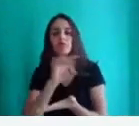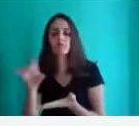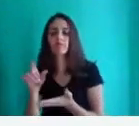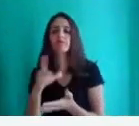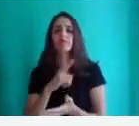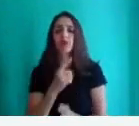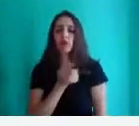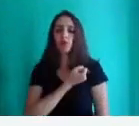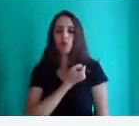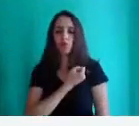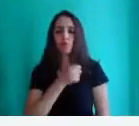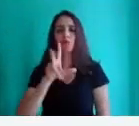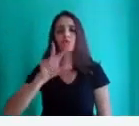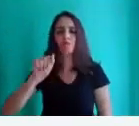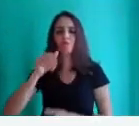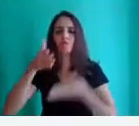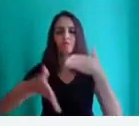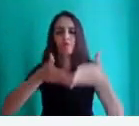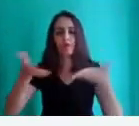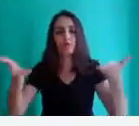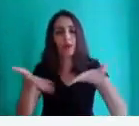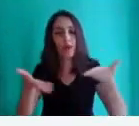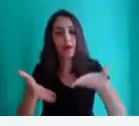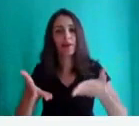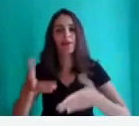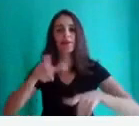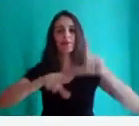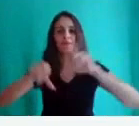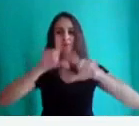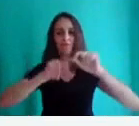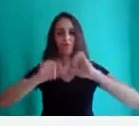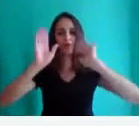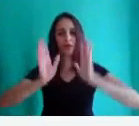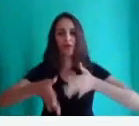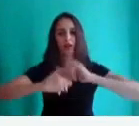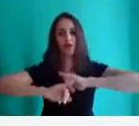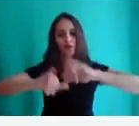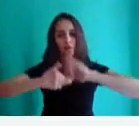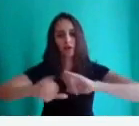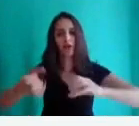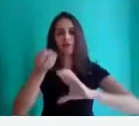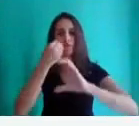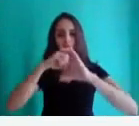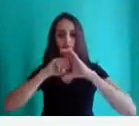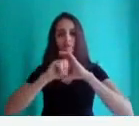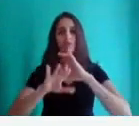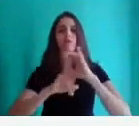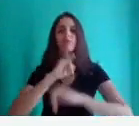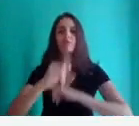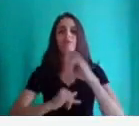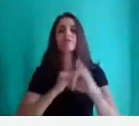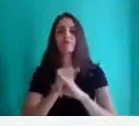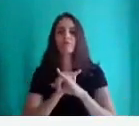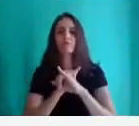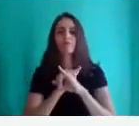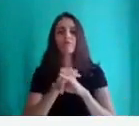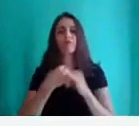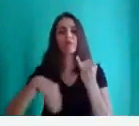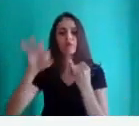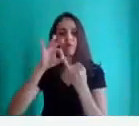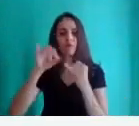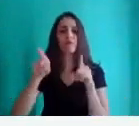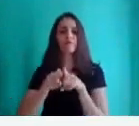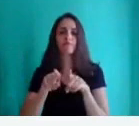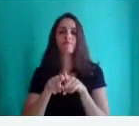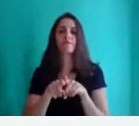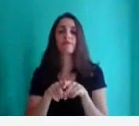22 de janeiro de 2021, de forma remota. Conforme o item 9.6,